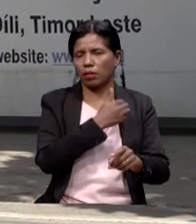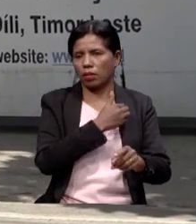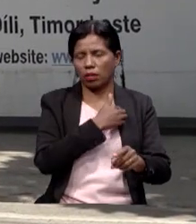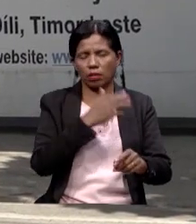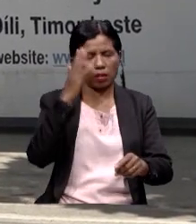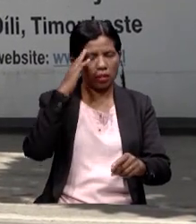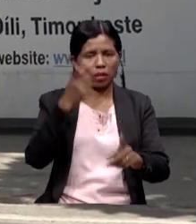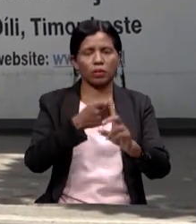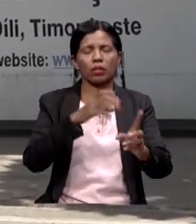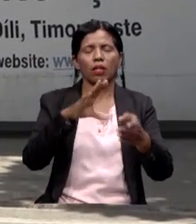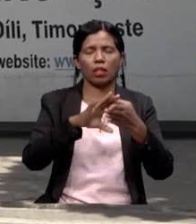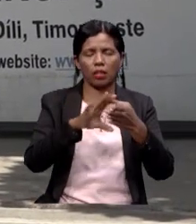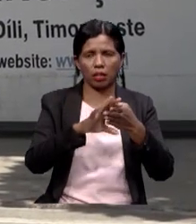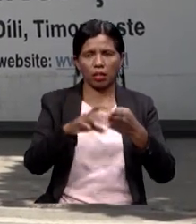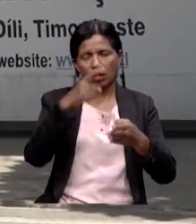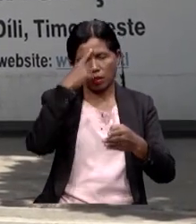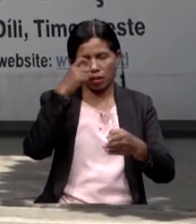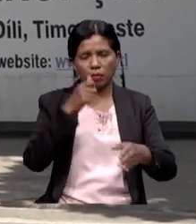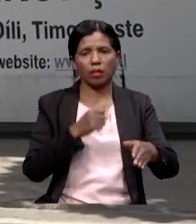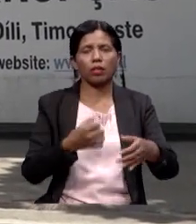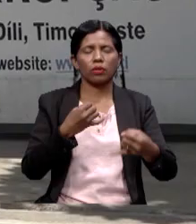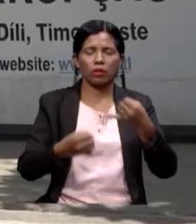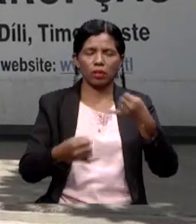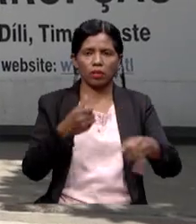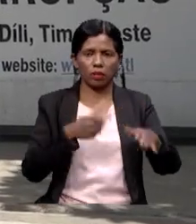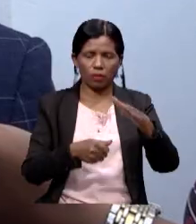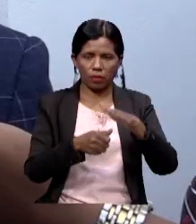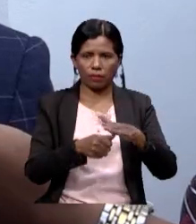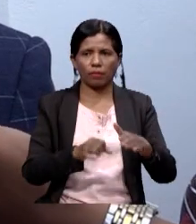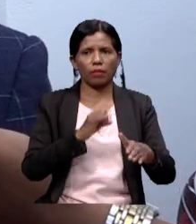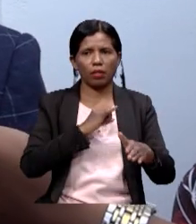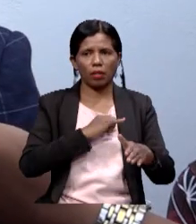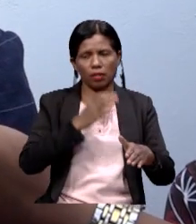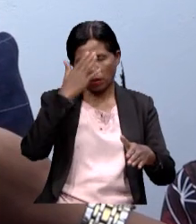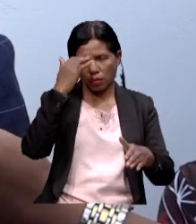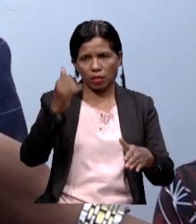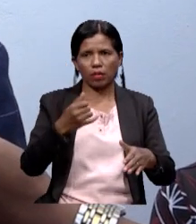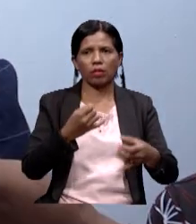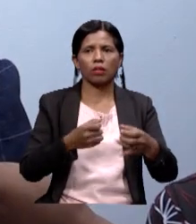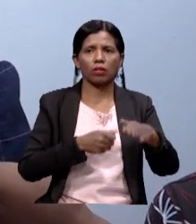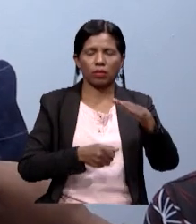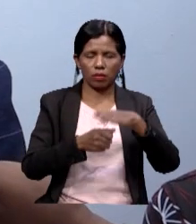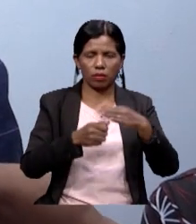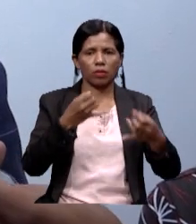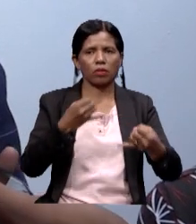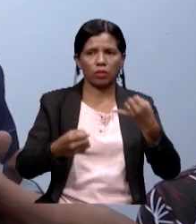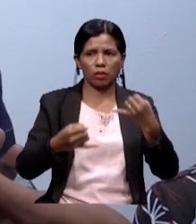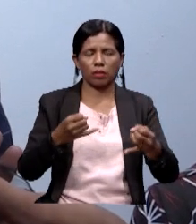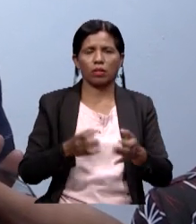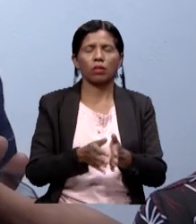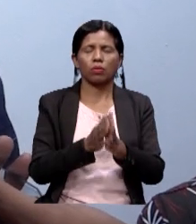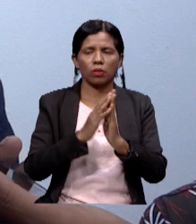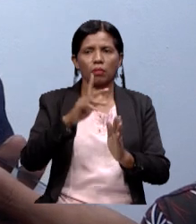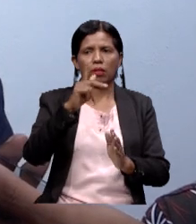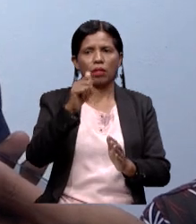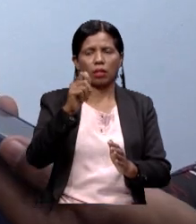conteúdo Rosicarta, né? Tamba segredo de justiça. Haura si husi la fahatene. Tamu sere segre justicia. Bini ma husu ba ka ka hatene